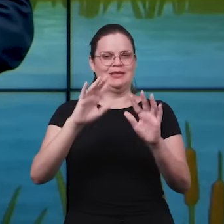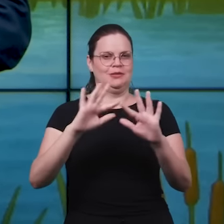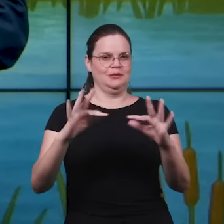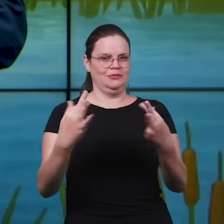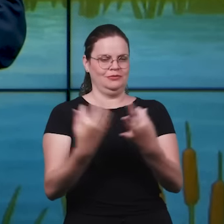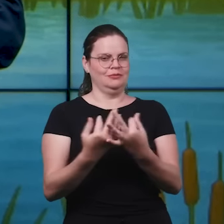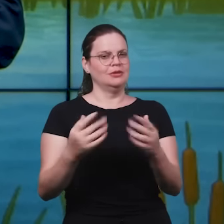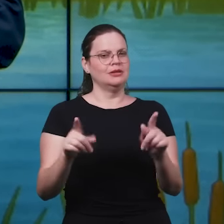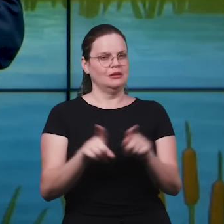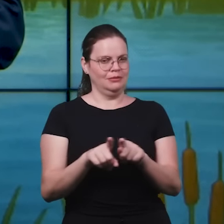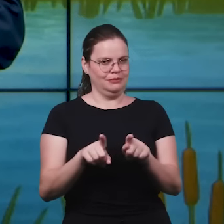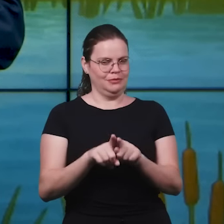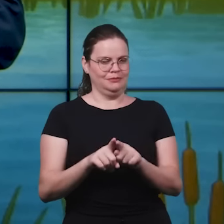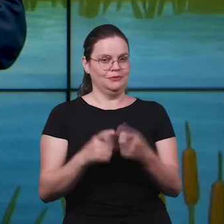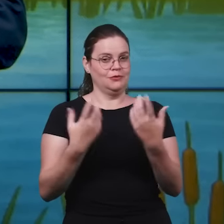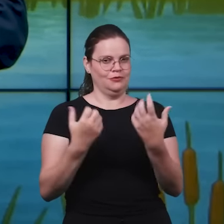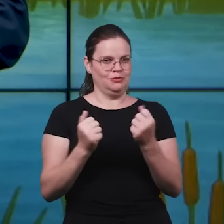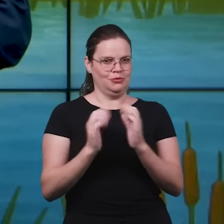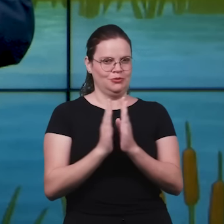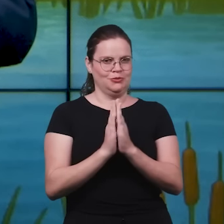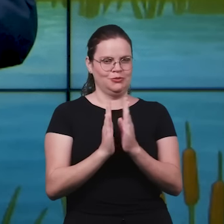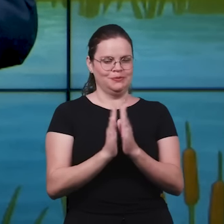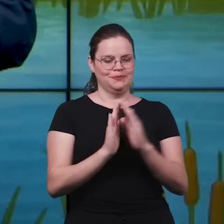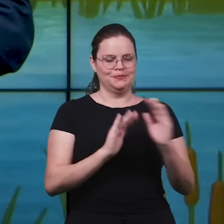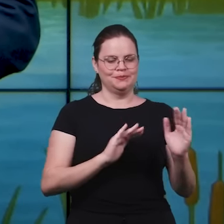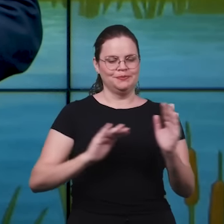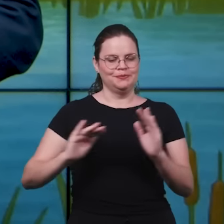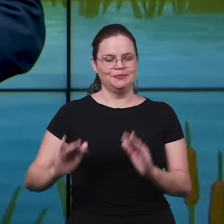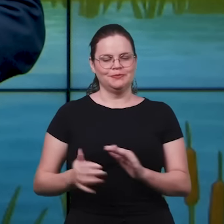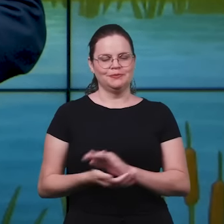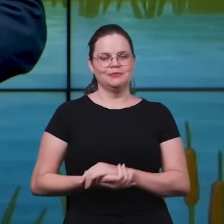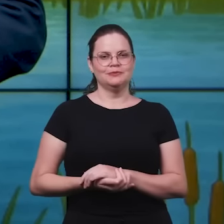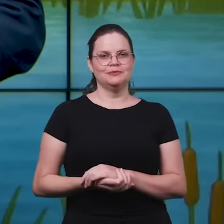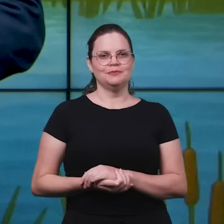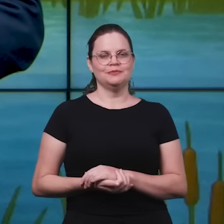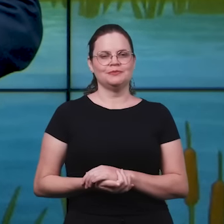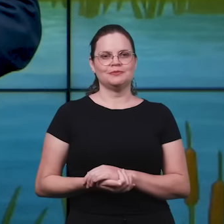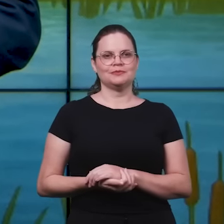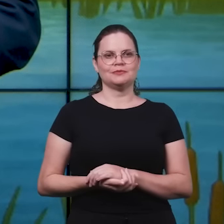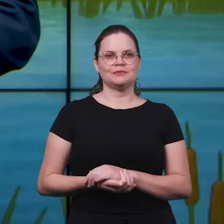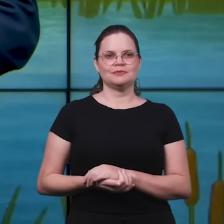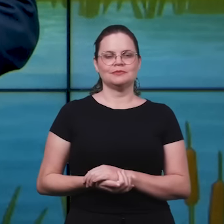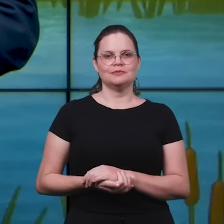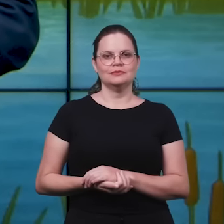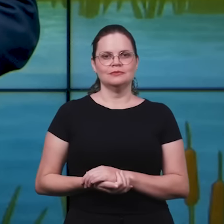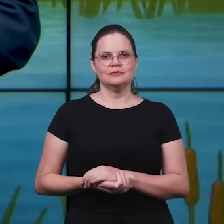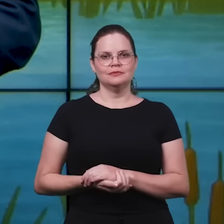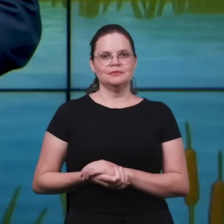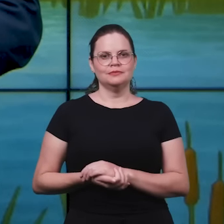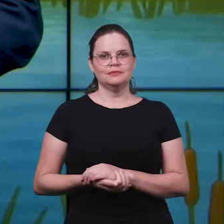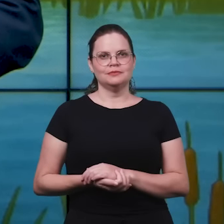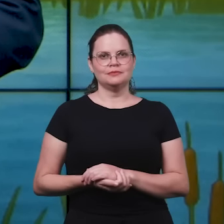família. Vamos orar? Vamos fechar os nossos olhos.